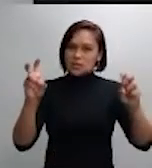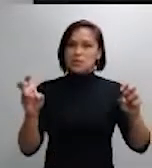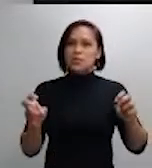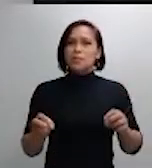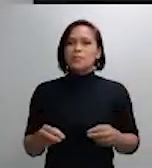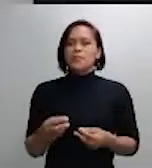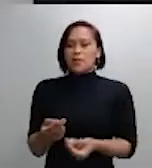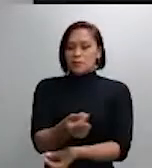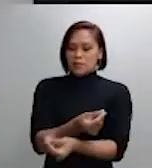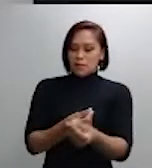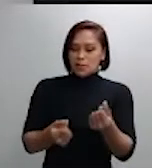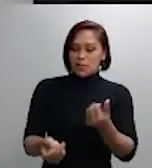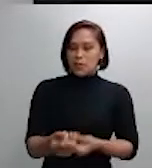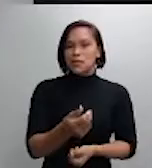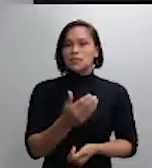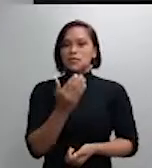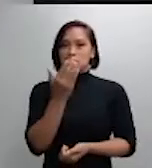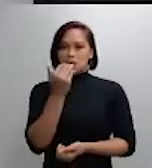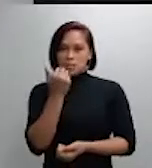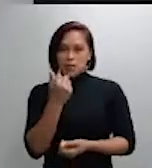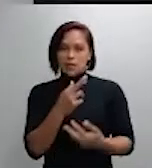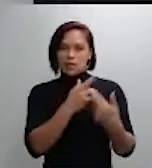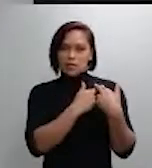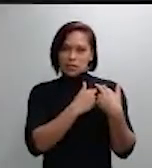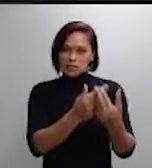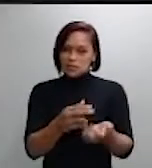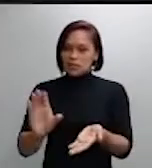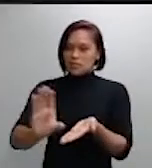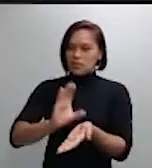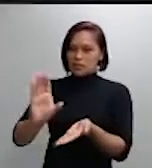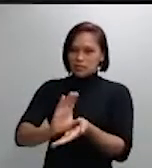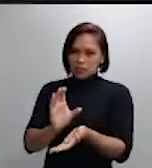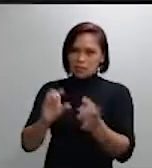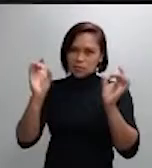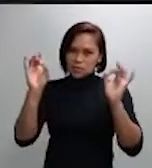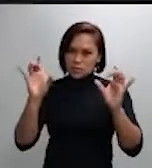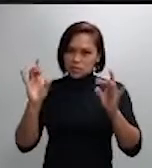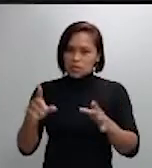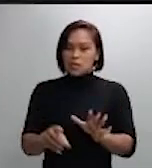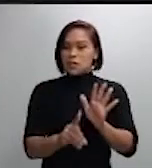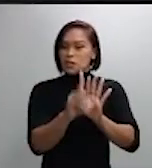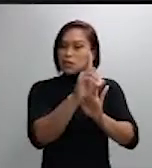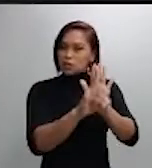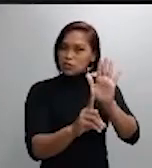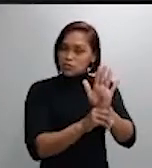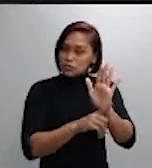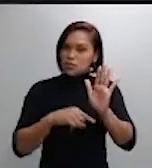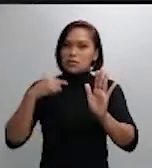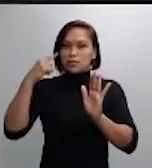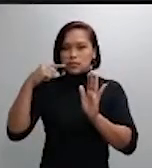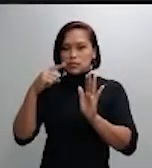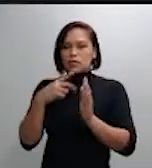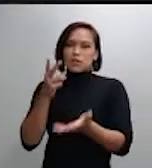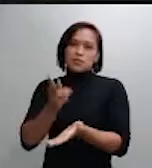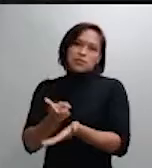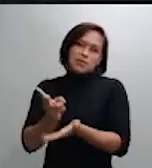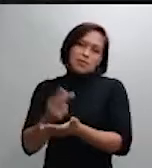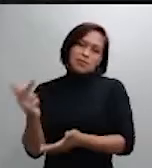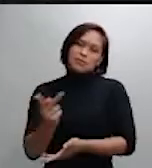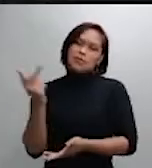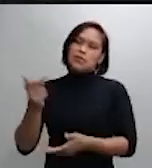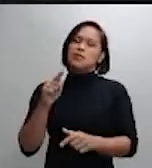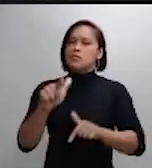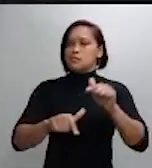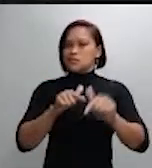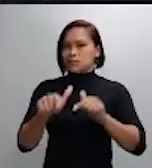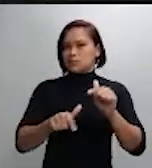caráter alimentar, representam créditos preferenciais e são direitos autônomos do advogado, sempre valorizando o profissional. Ou